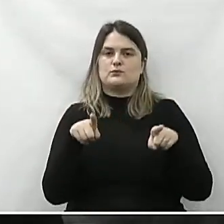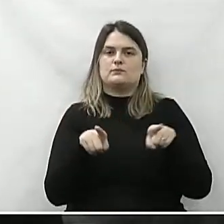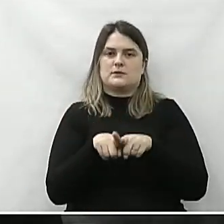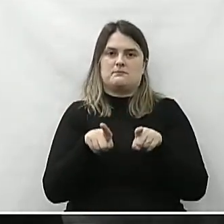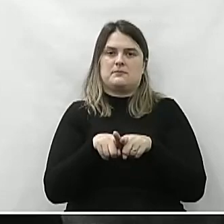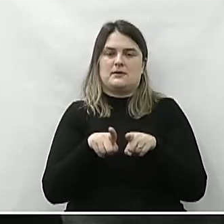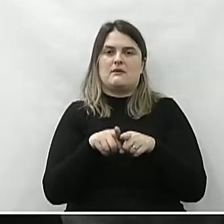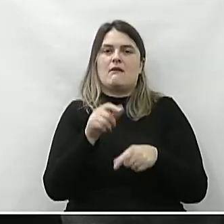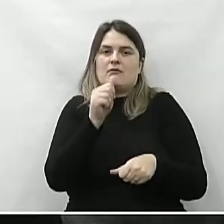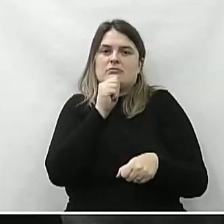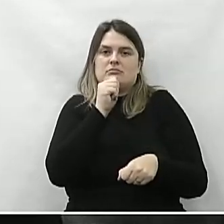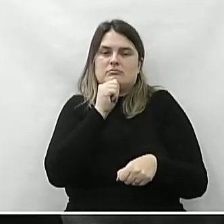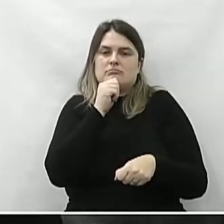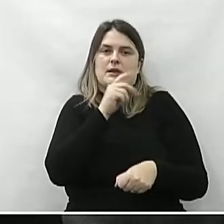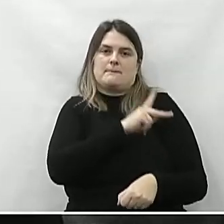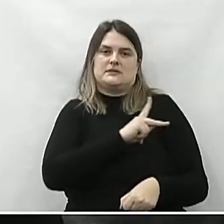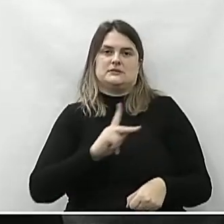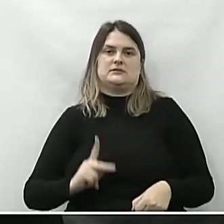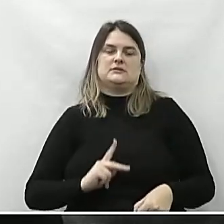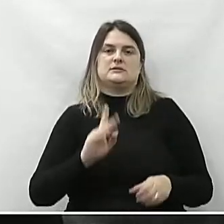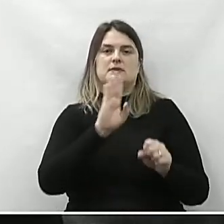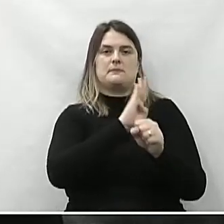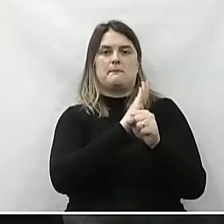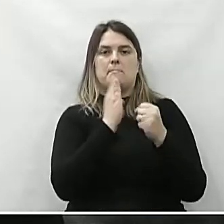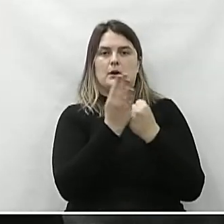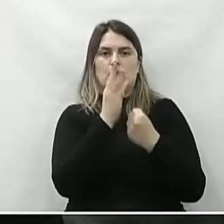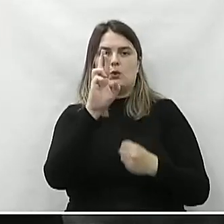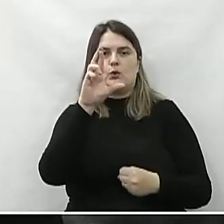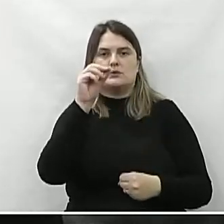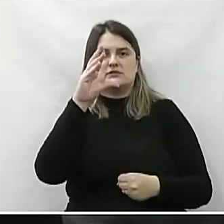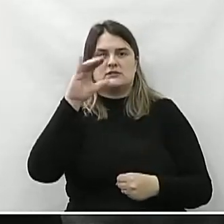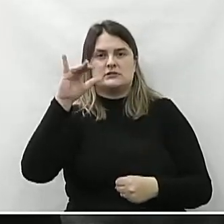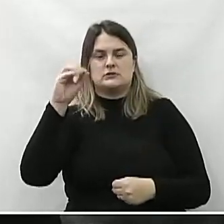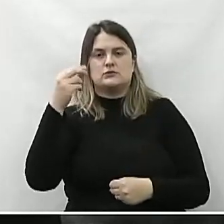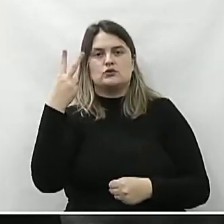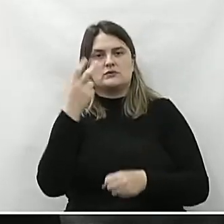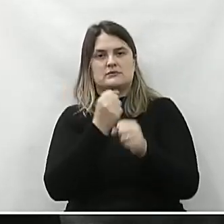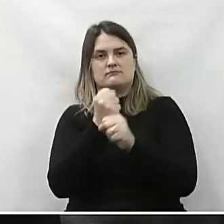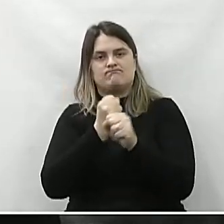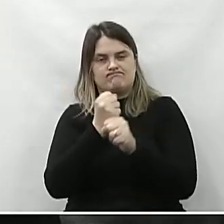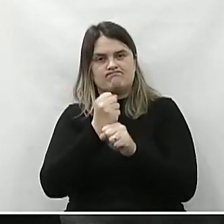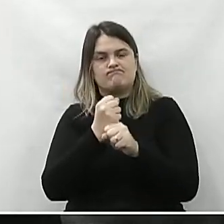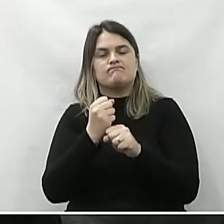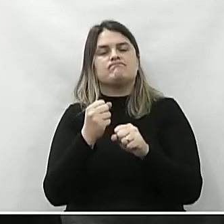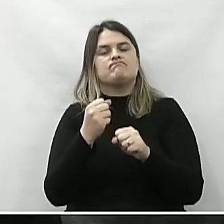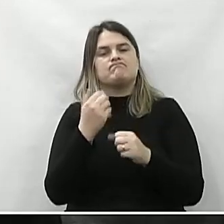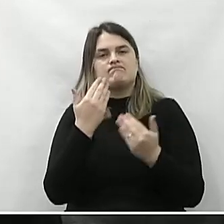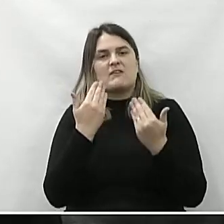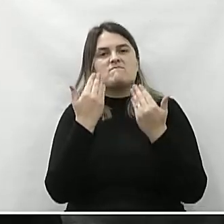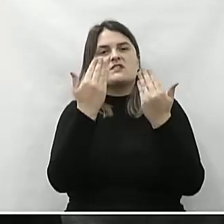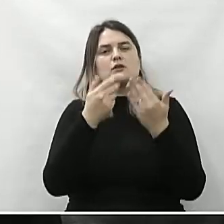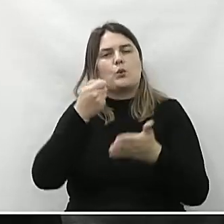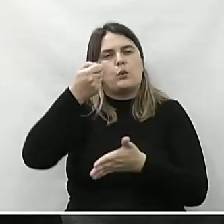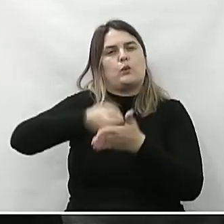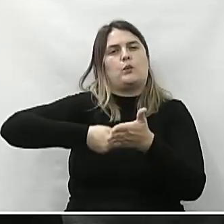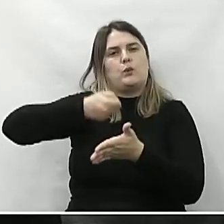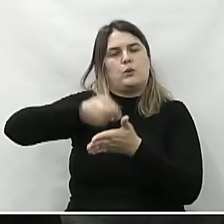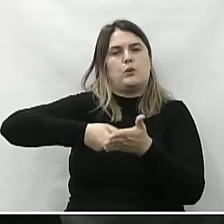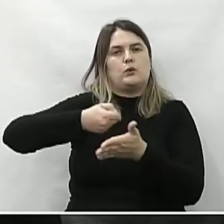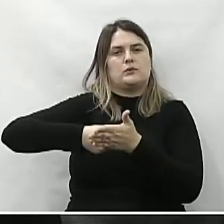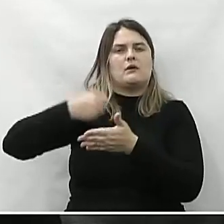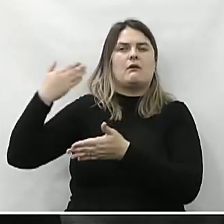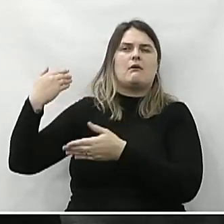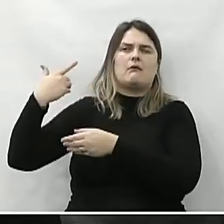ainda estou no momento como presidente do bairro Rocio e há dois anos aí a gente vem também enfrentando lutas desde